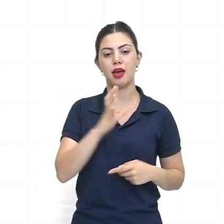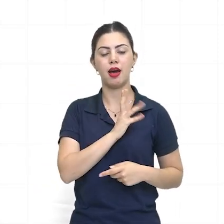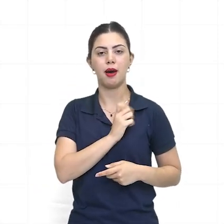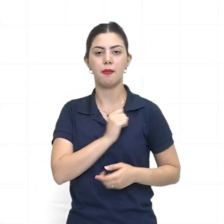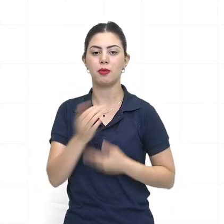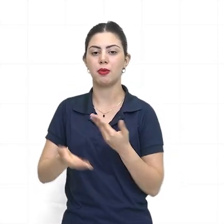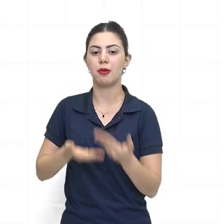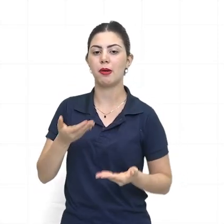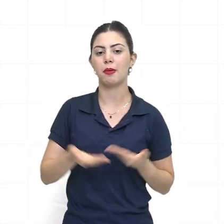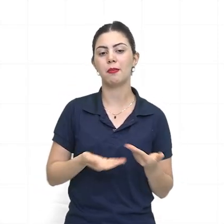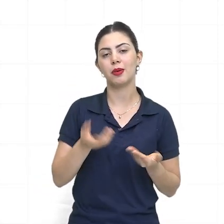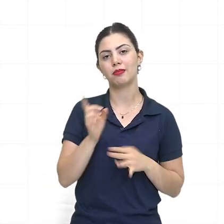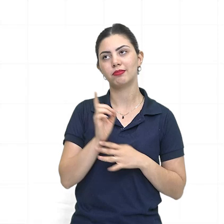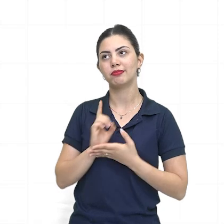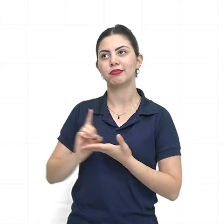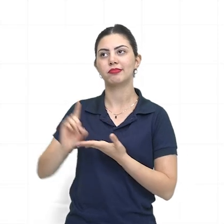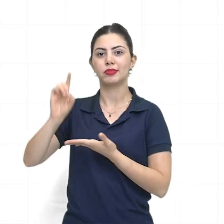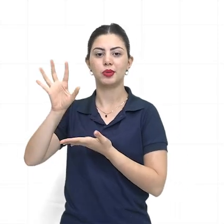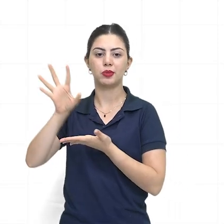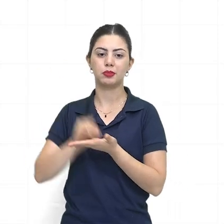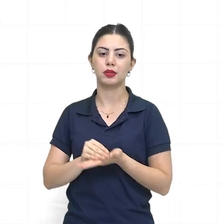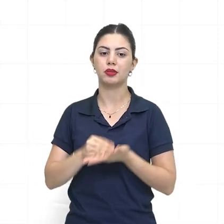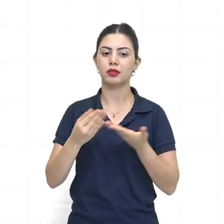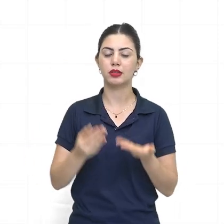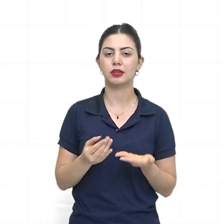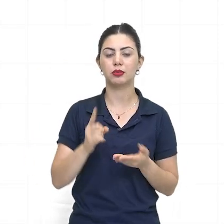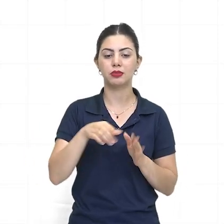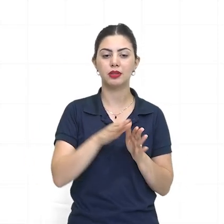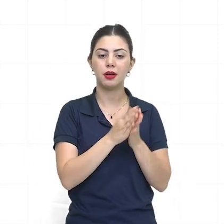Deus bíblico é aquele que se move